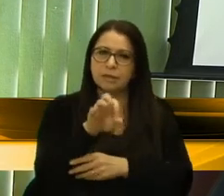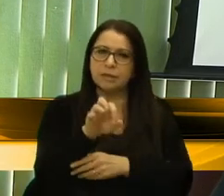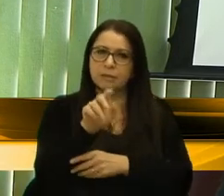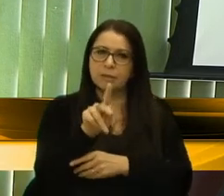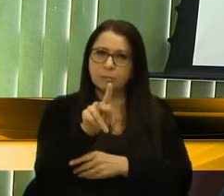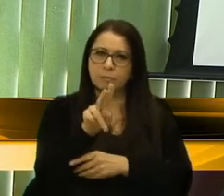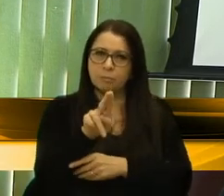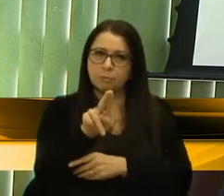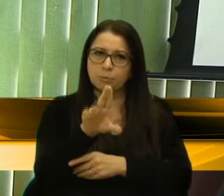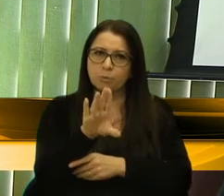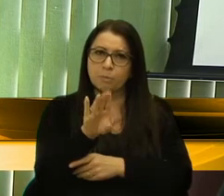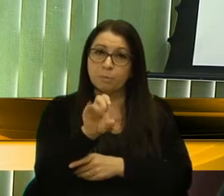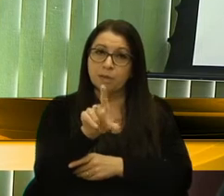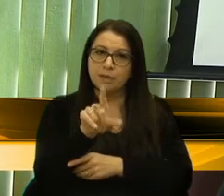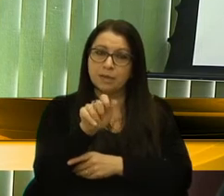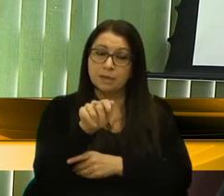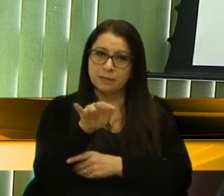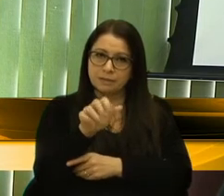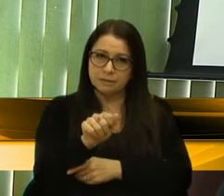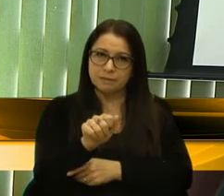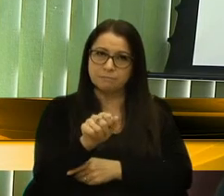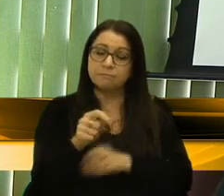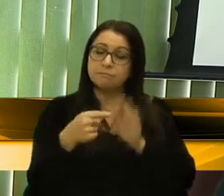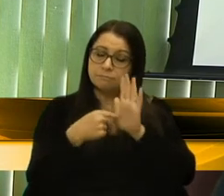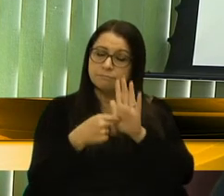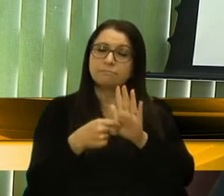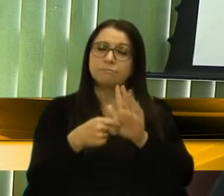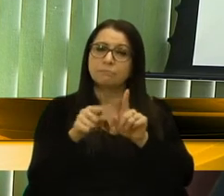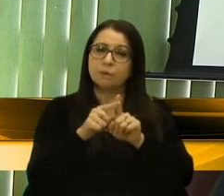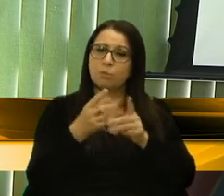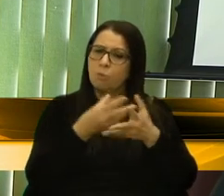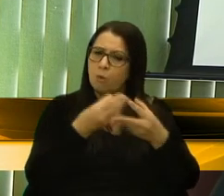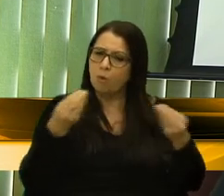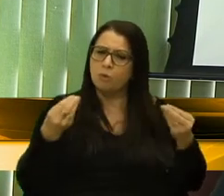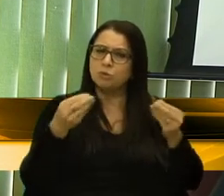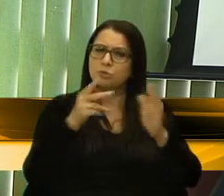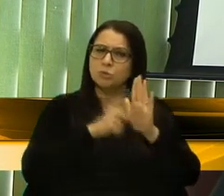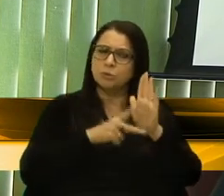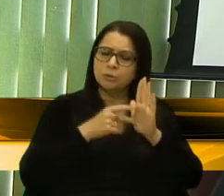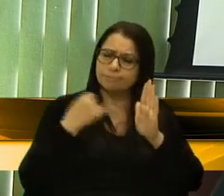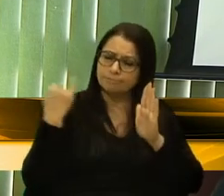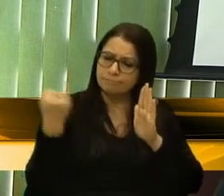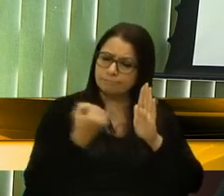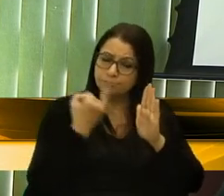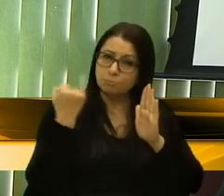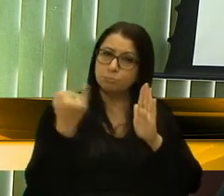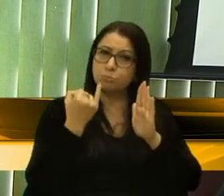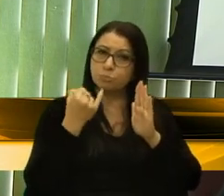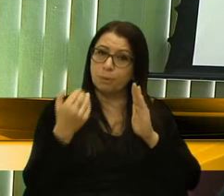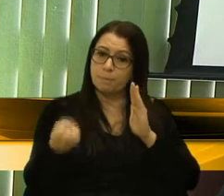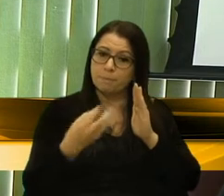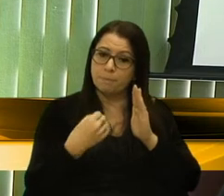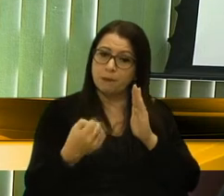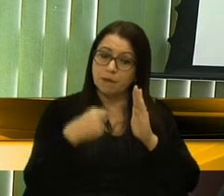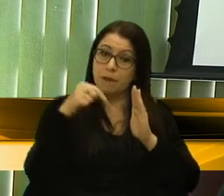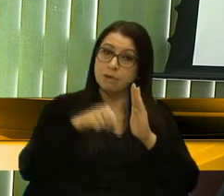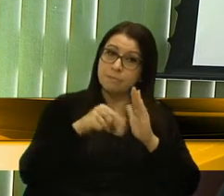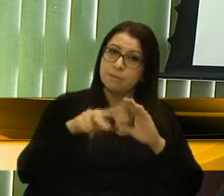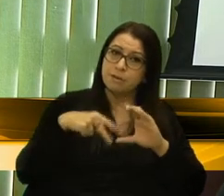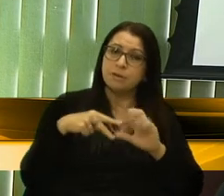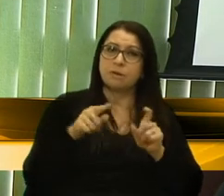Quero destacar também o montante de projetos de extrema relevância que foram enviados a esta